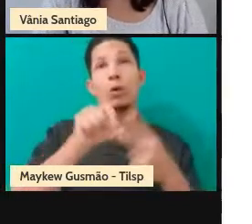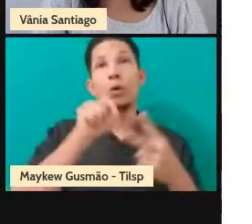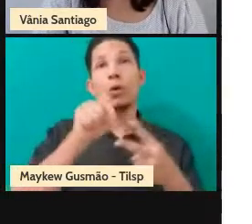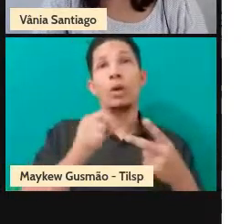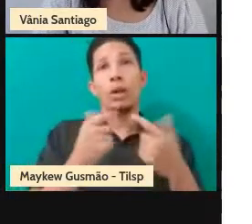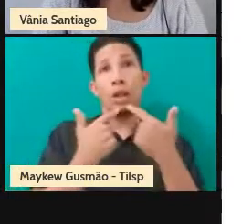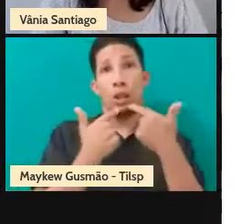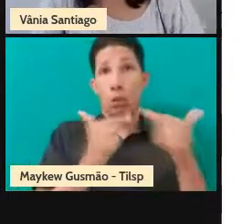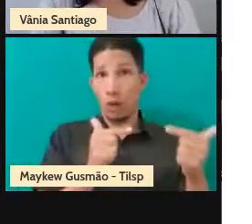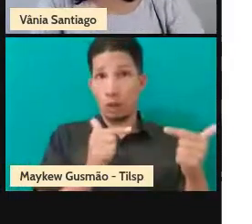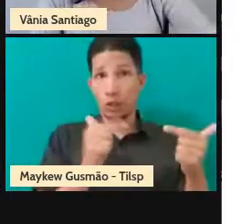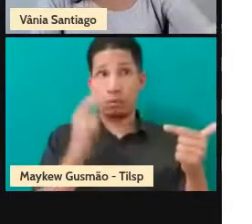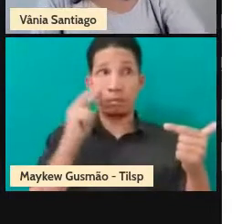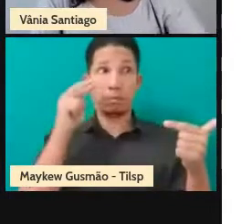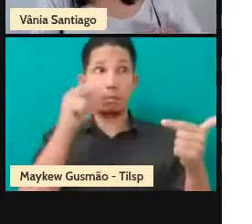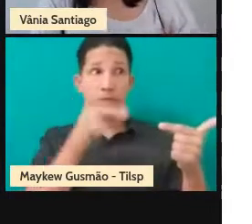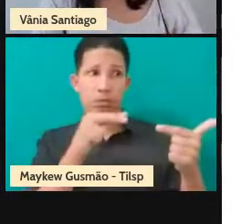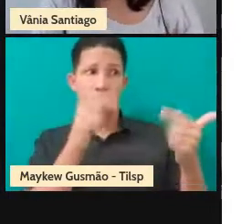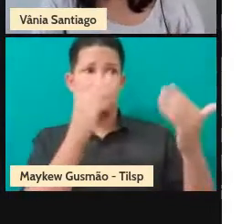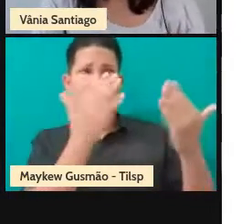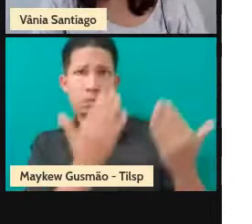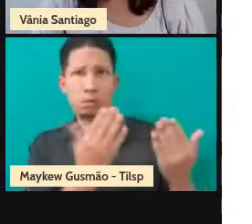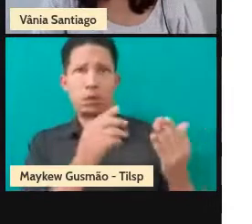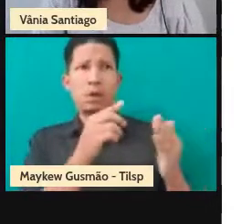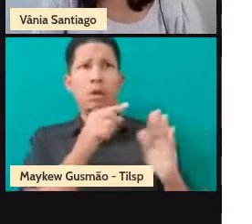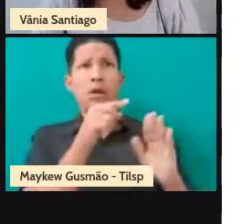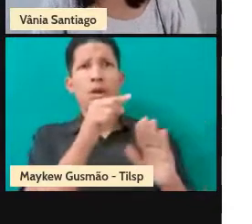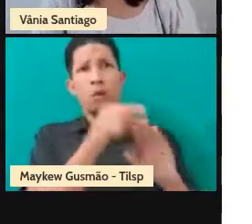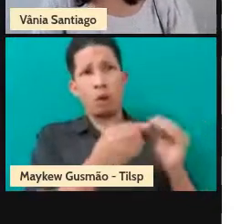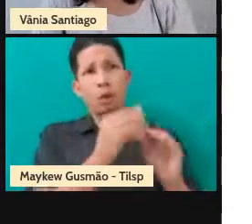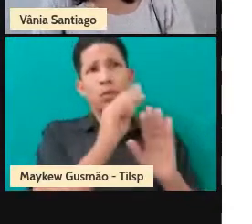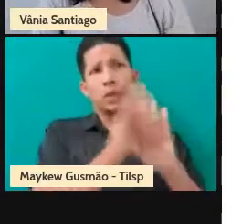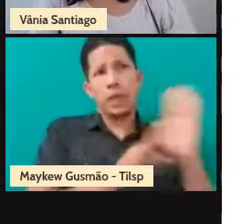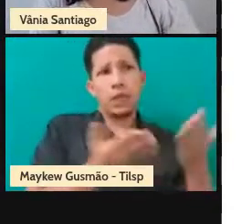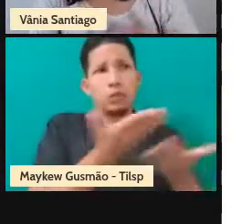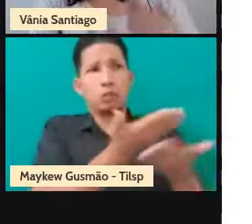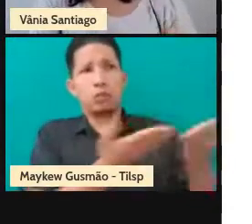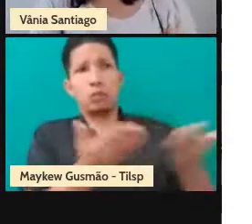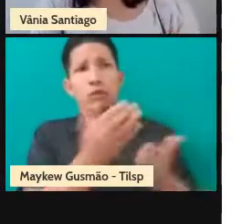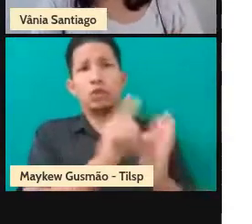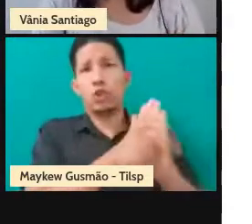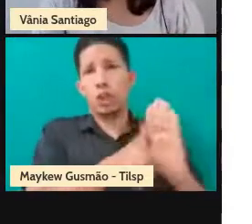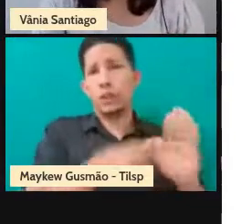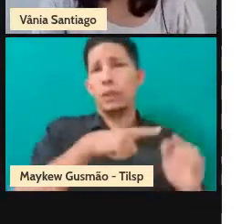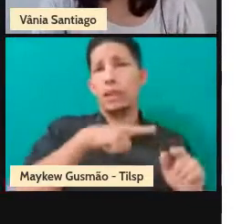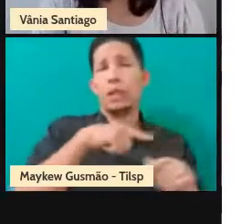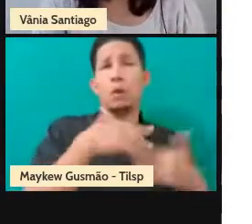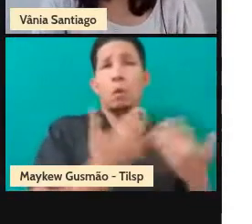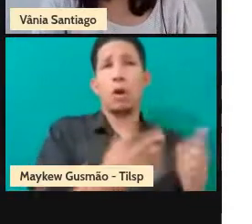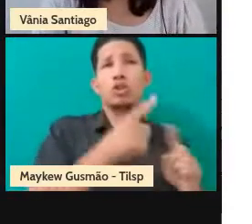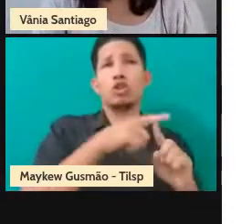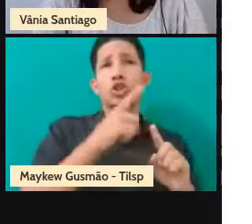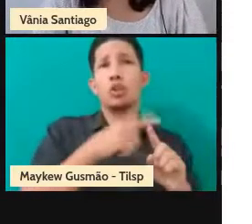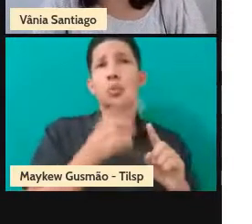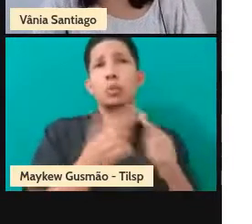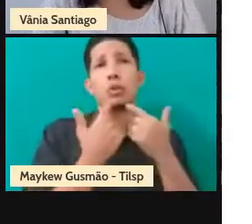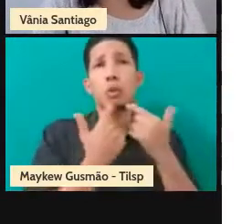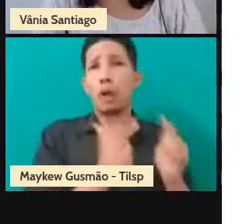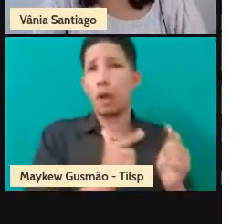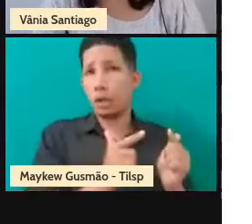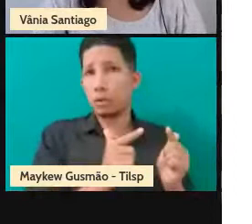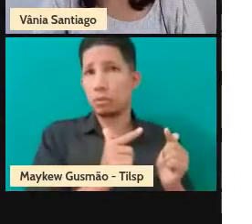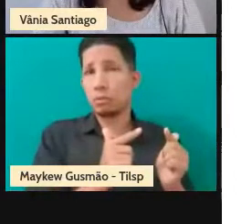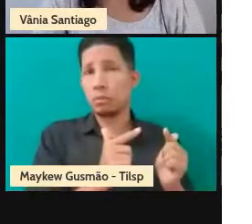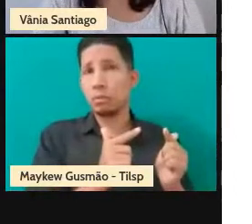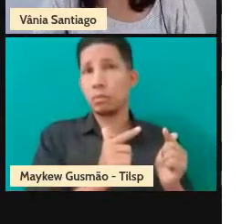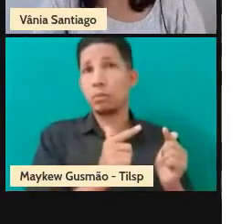linguagem, para os textos que circulam em determinados gêneros, o tipo de linguagem, e